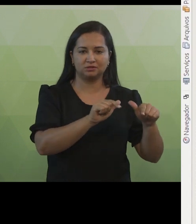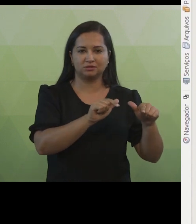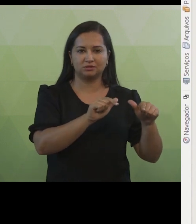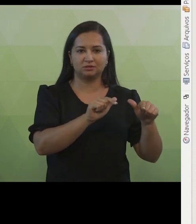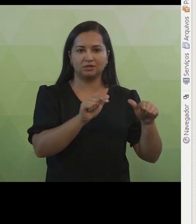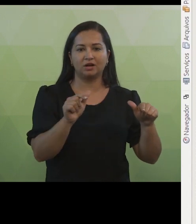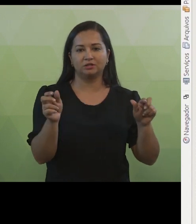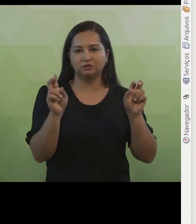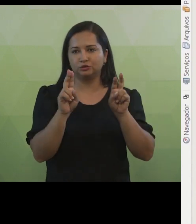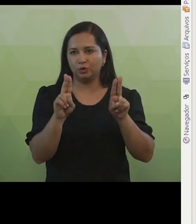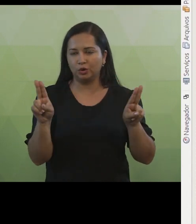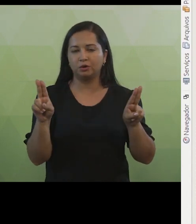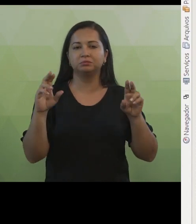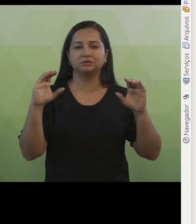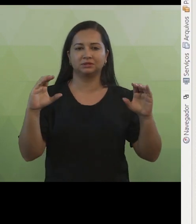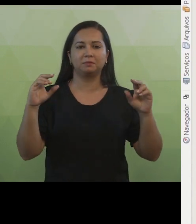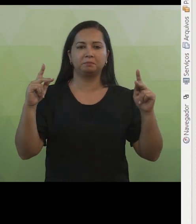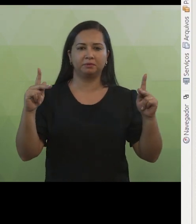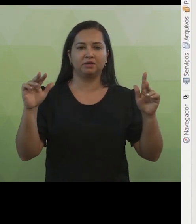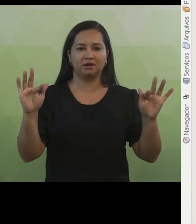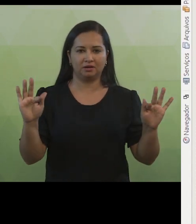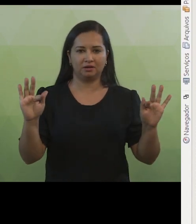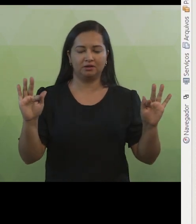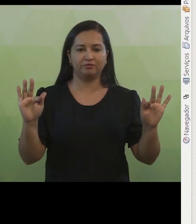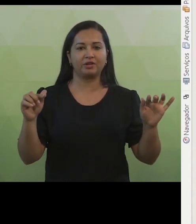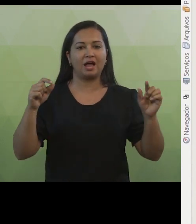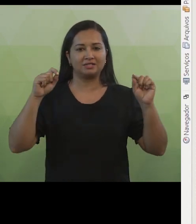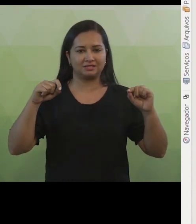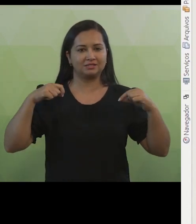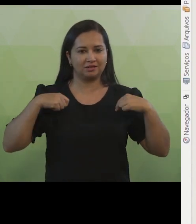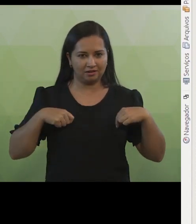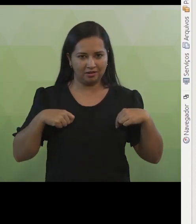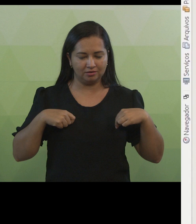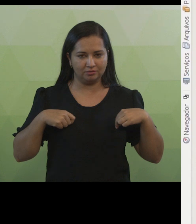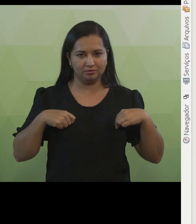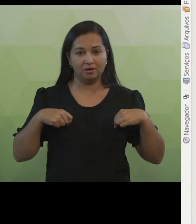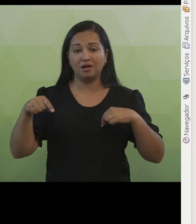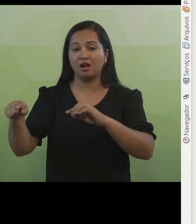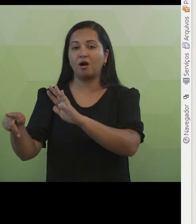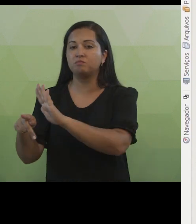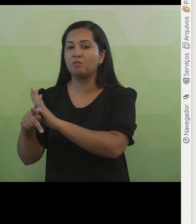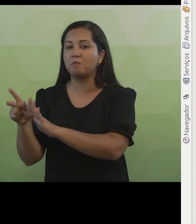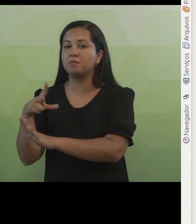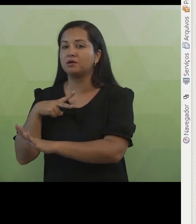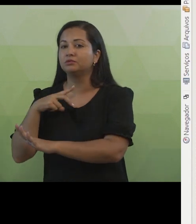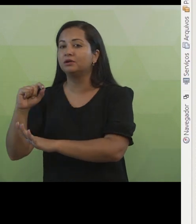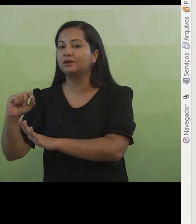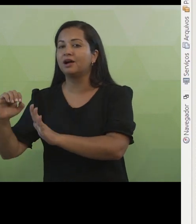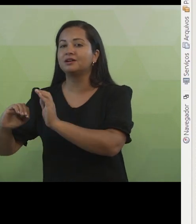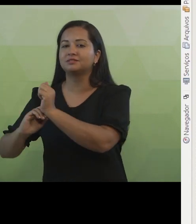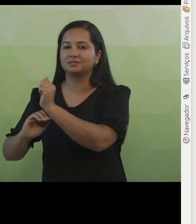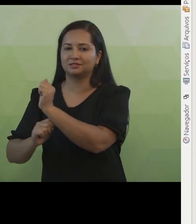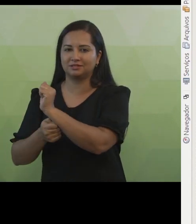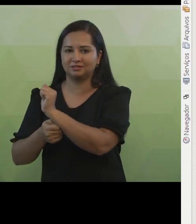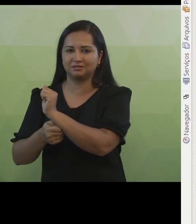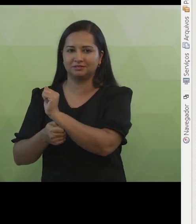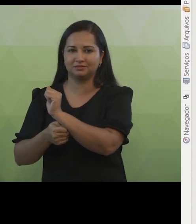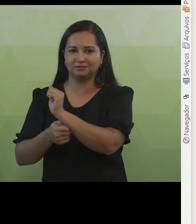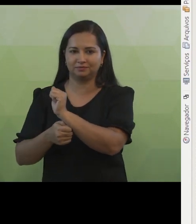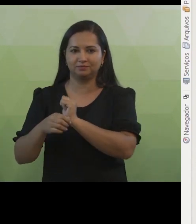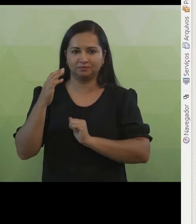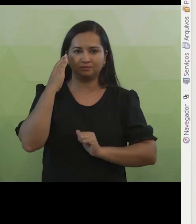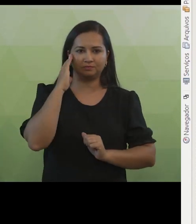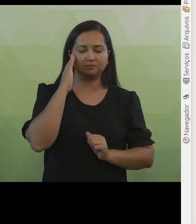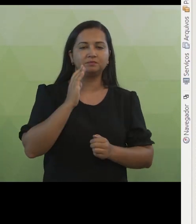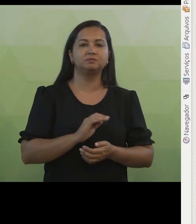nome, CPF, salário, e tem o seu atributo particular, que é senha. Então, para evitar essa